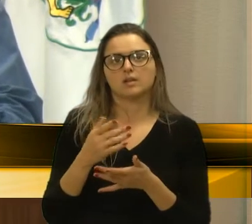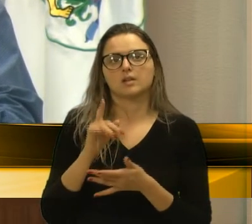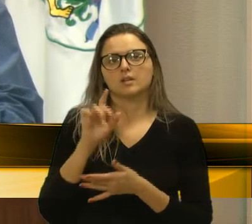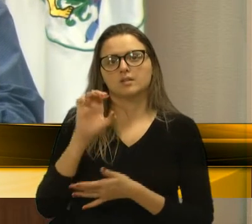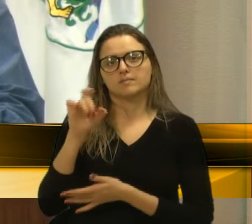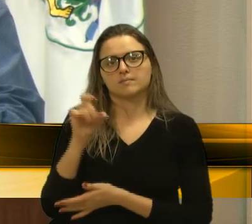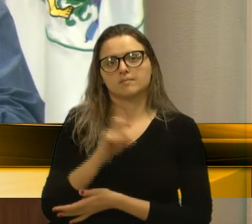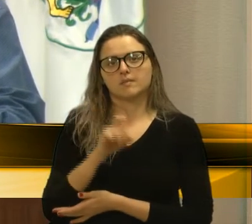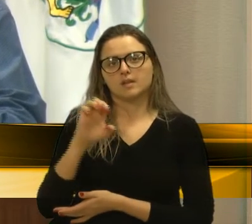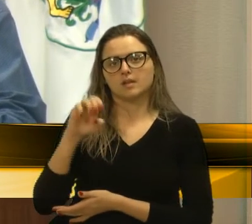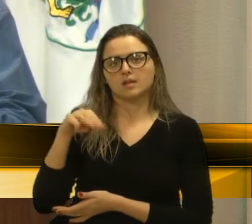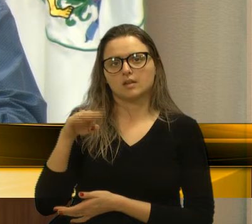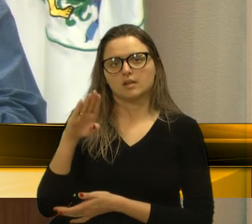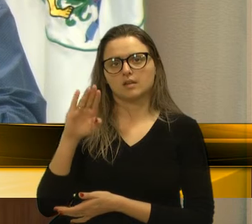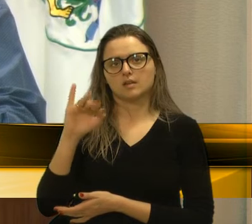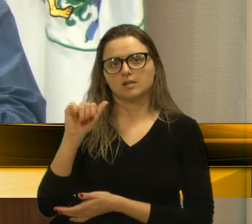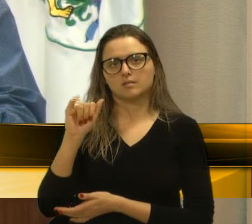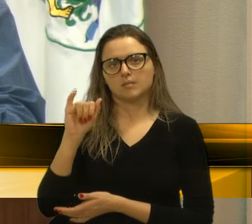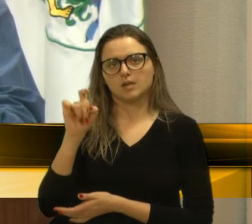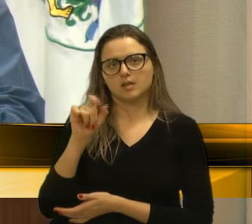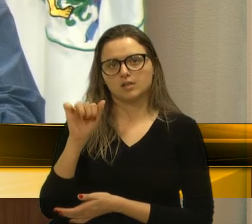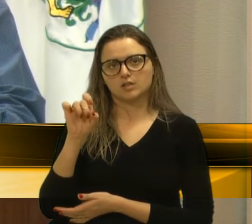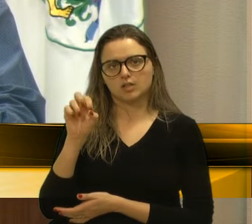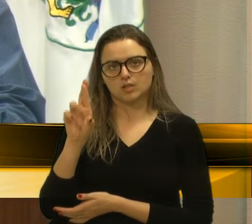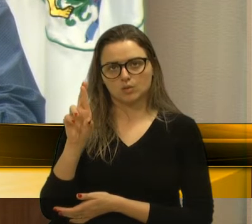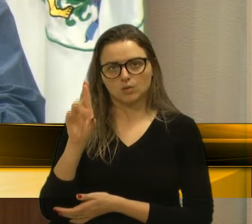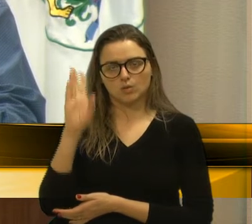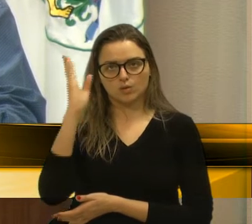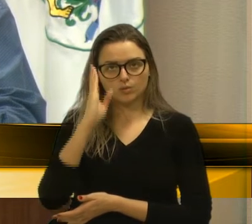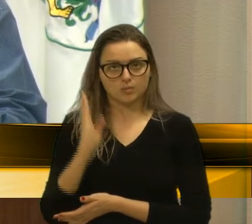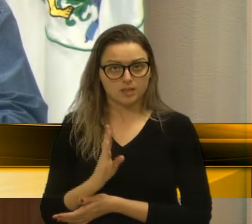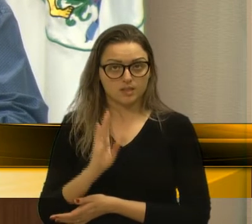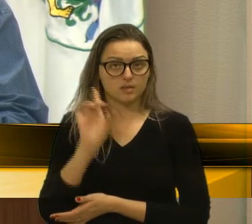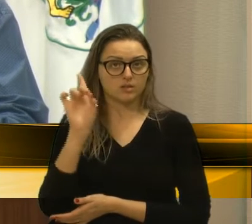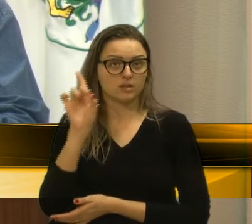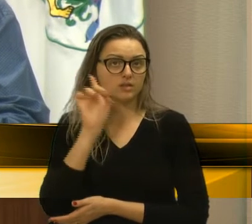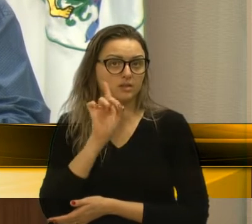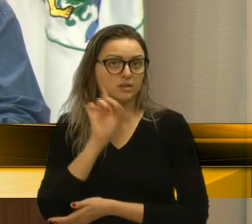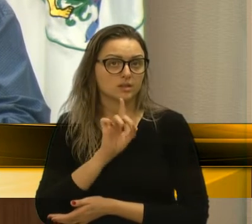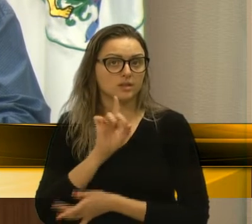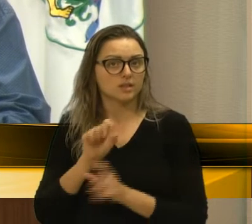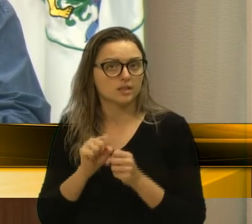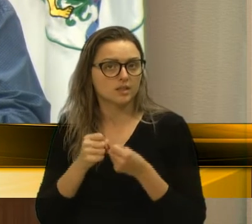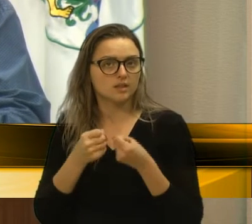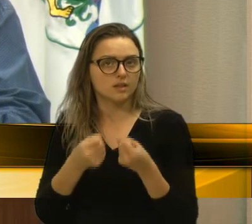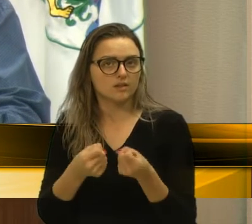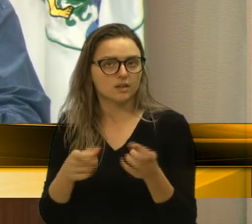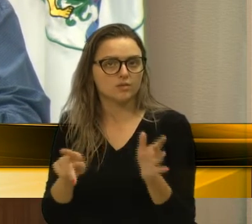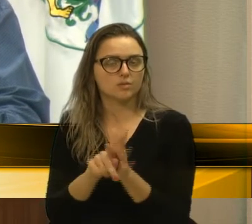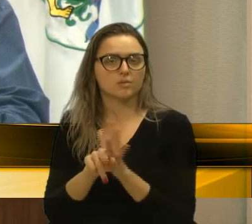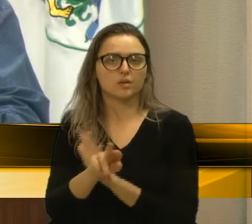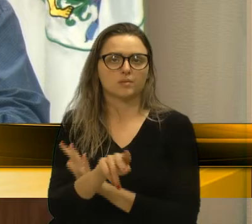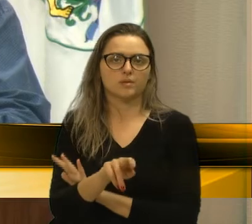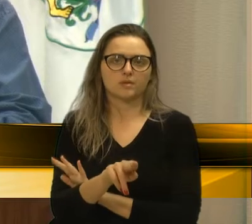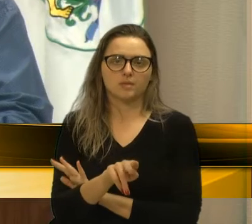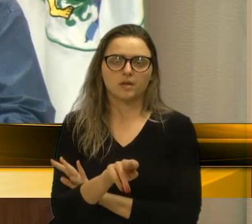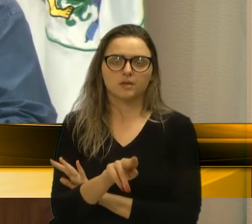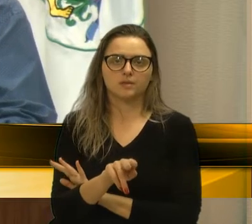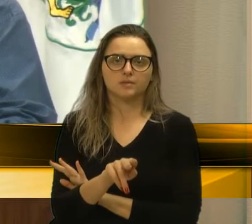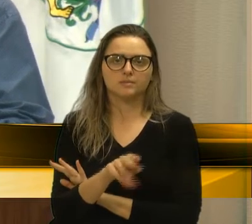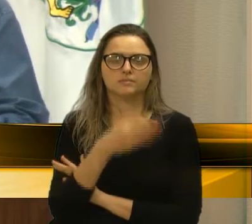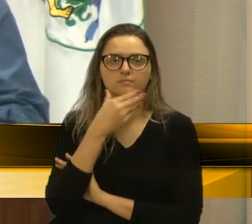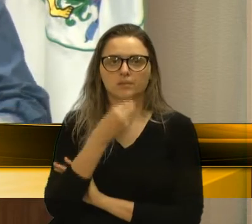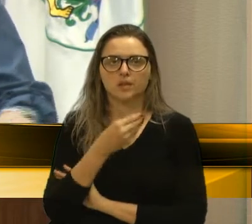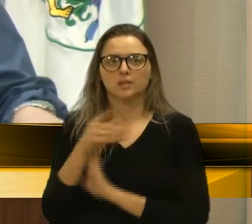Brasil em Washington, né, faz a defesa do irmão e manifesta e corrobora